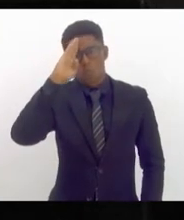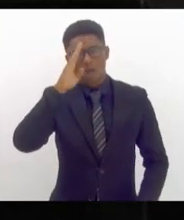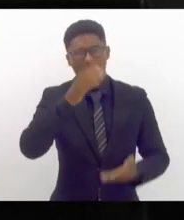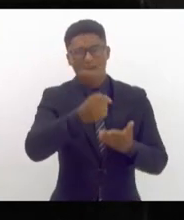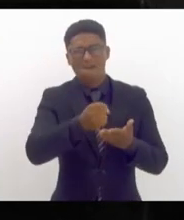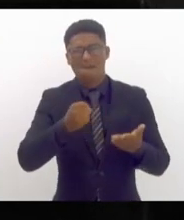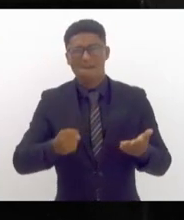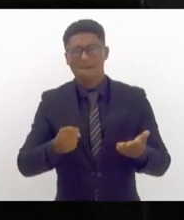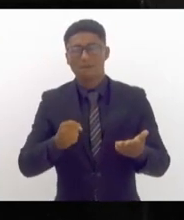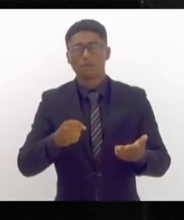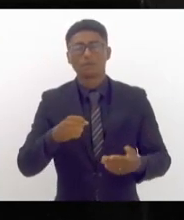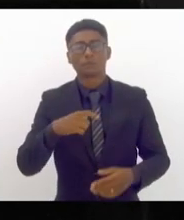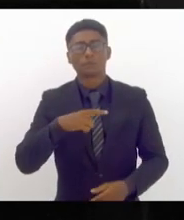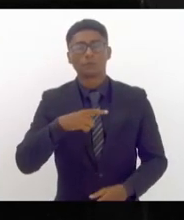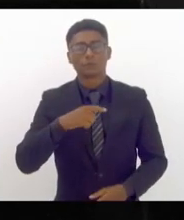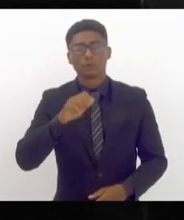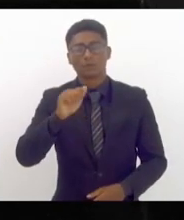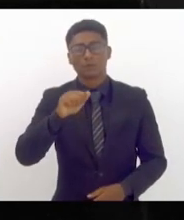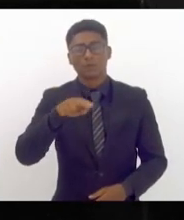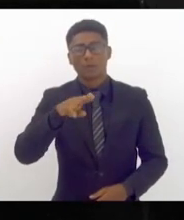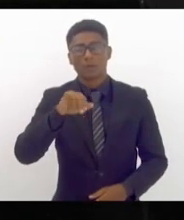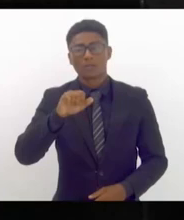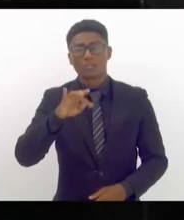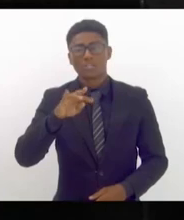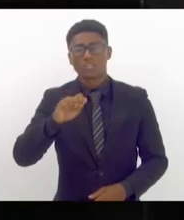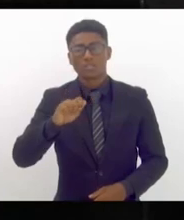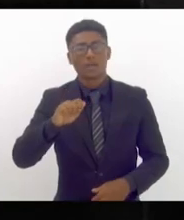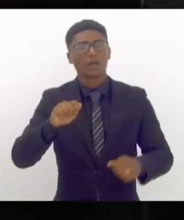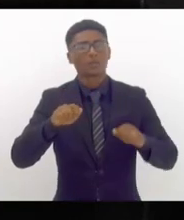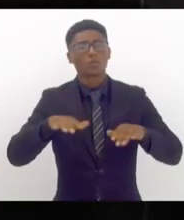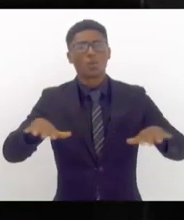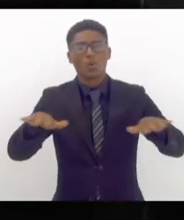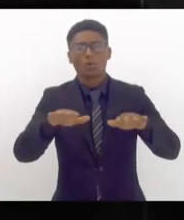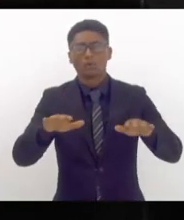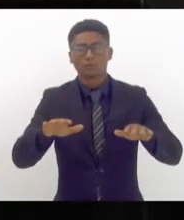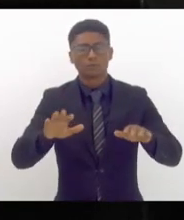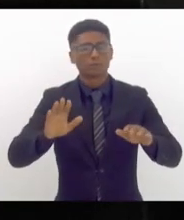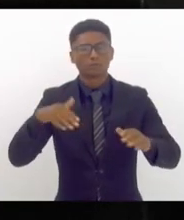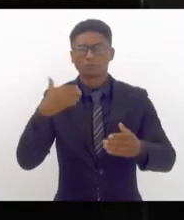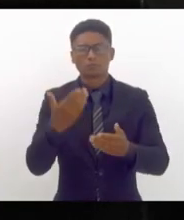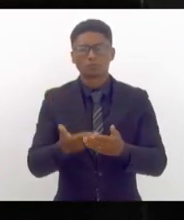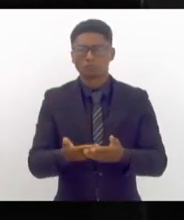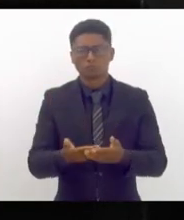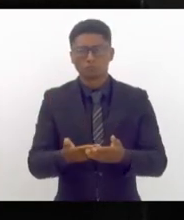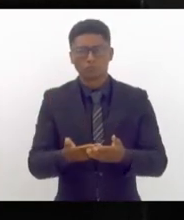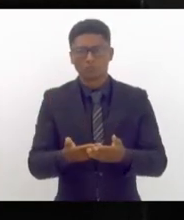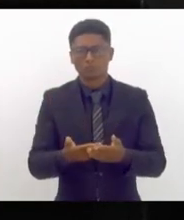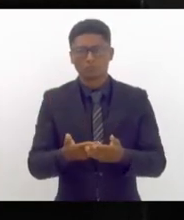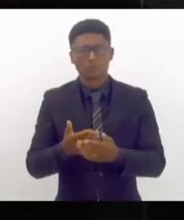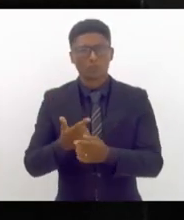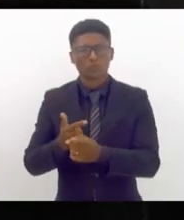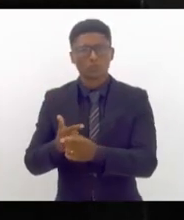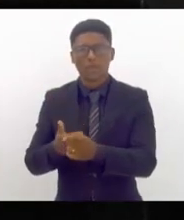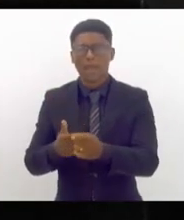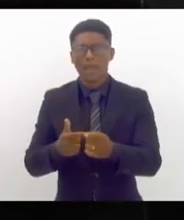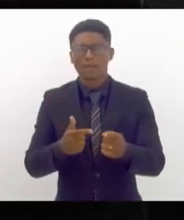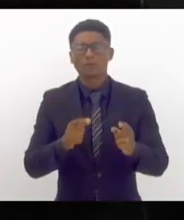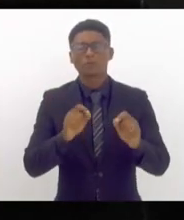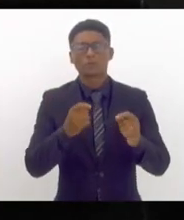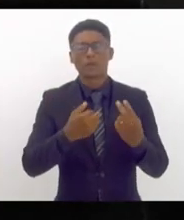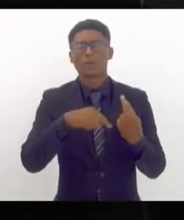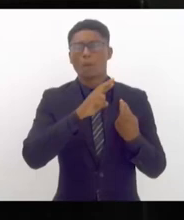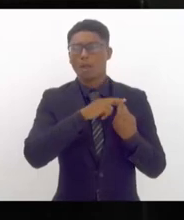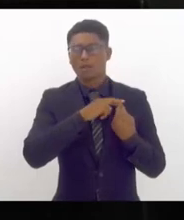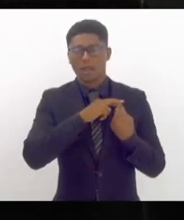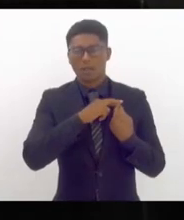a anistia geral e irrestrita, e ainda hoje não temos qualquer